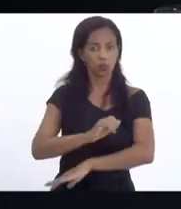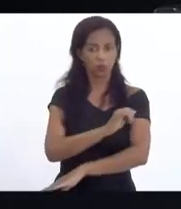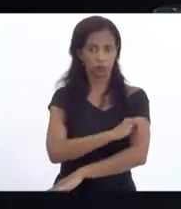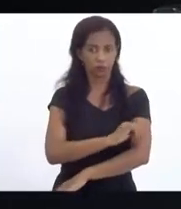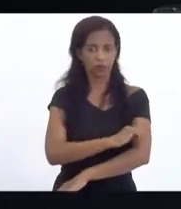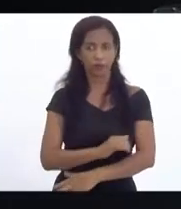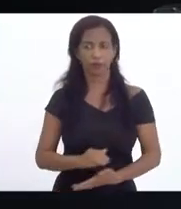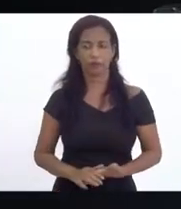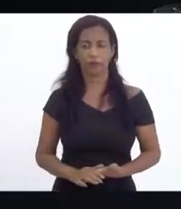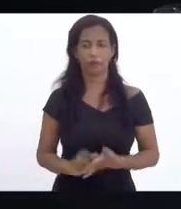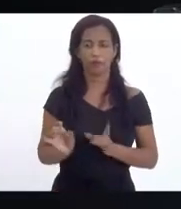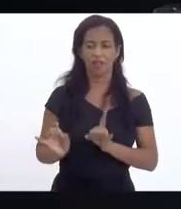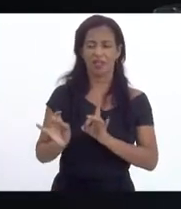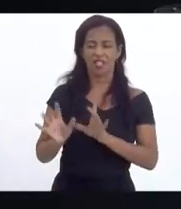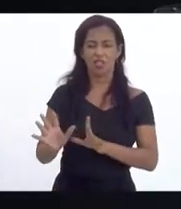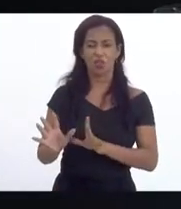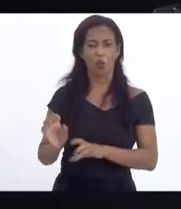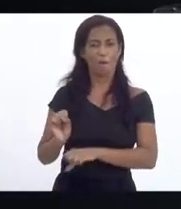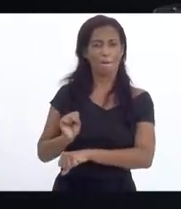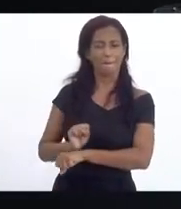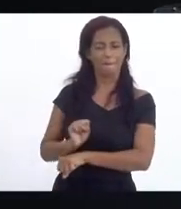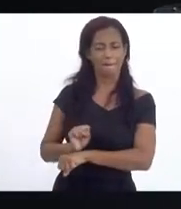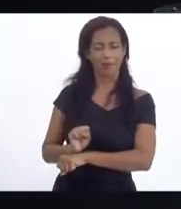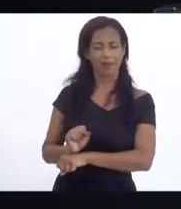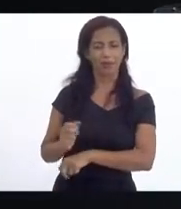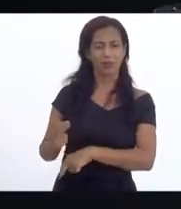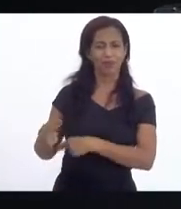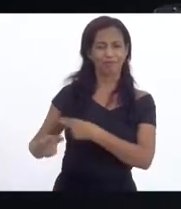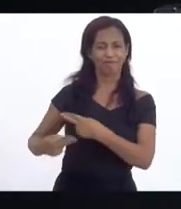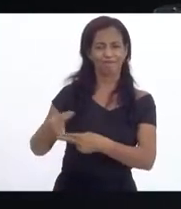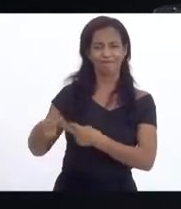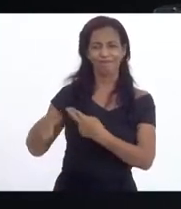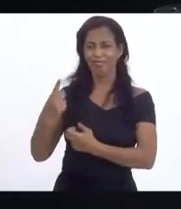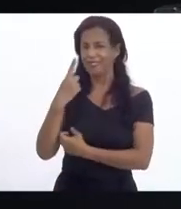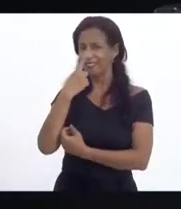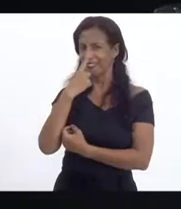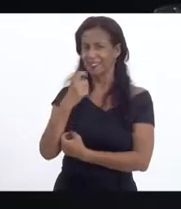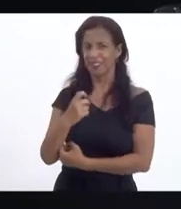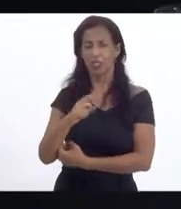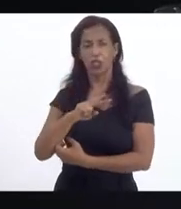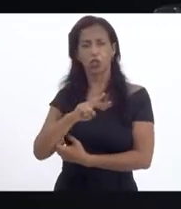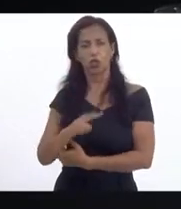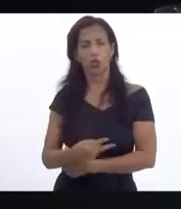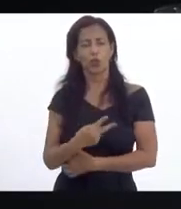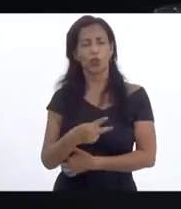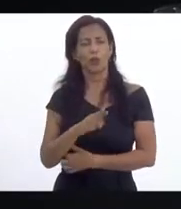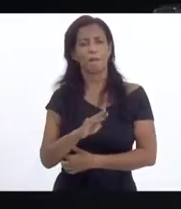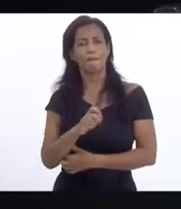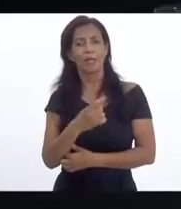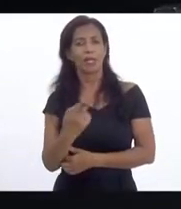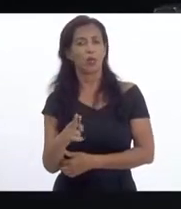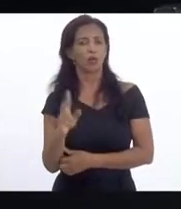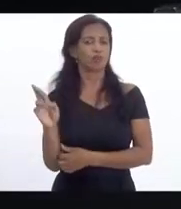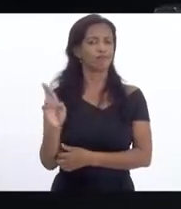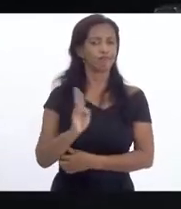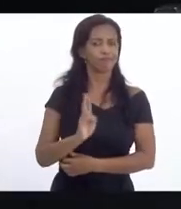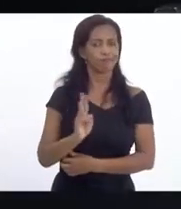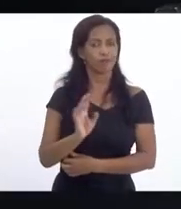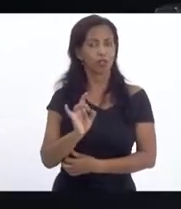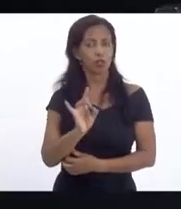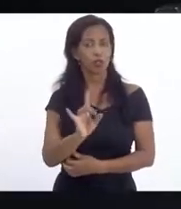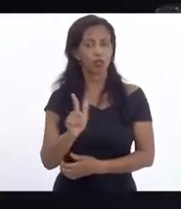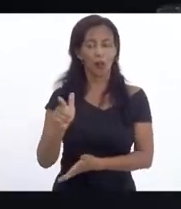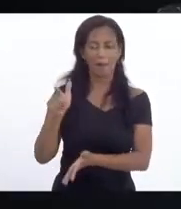Rio deixou de reciclar cerca de 2 bilhões de reais só